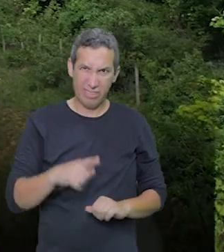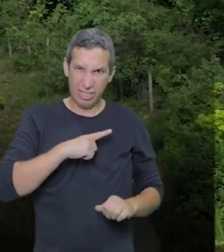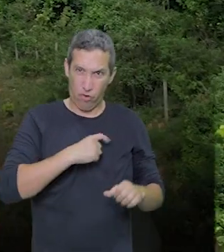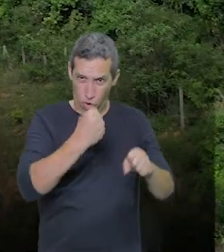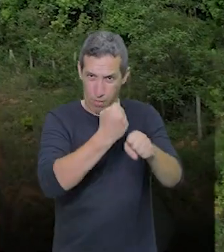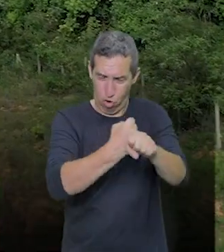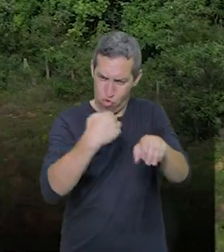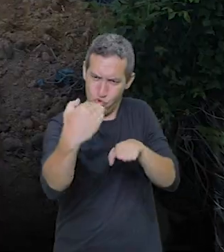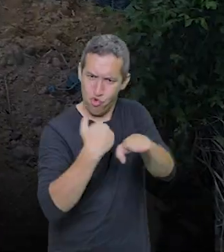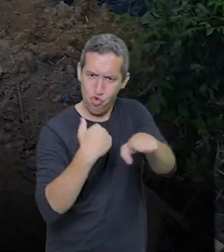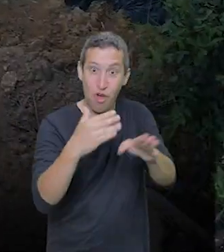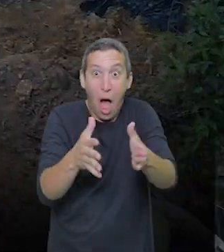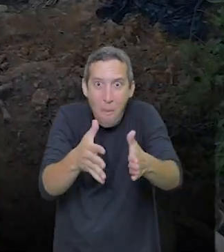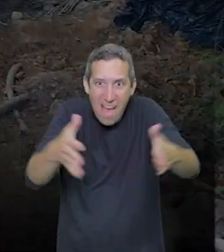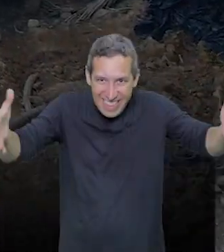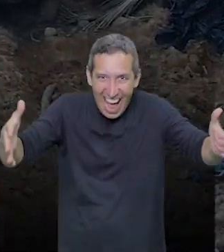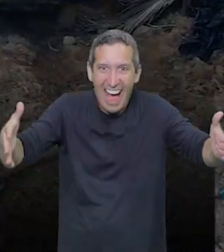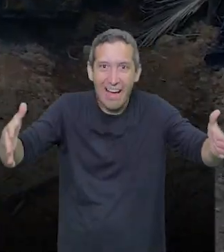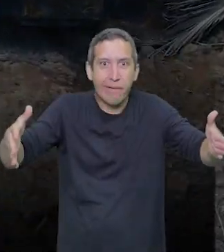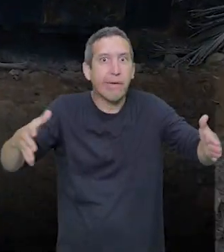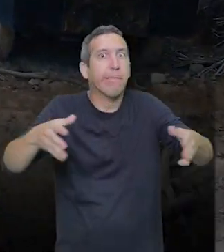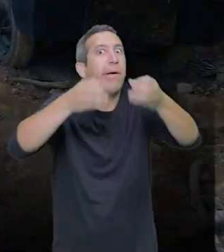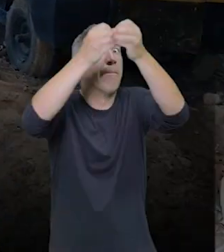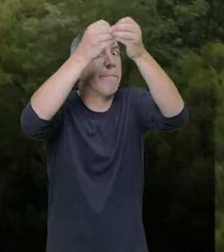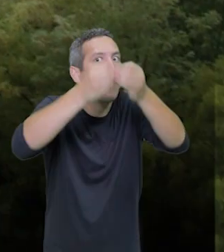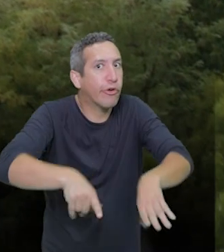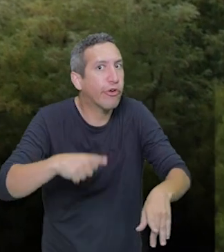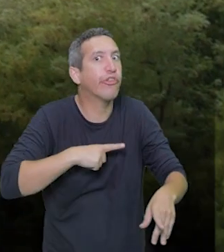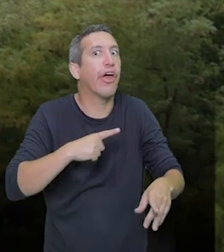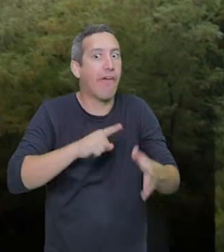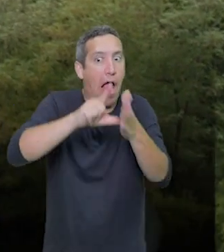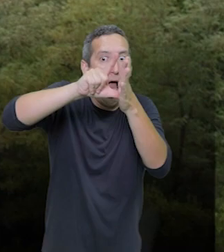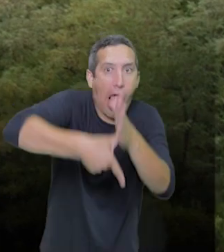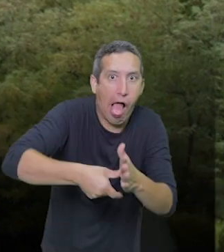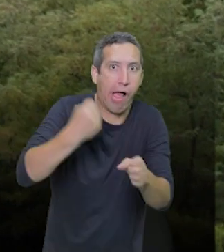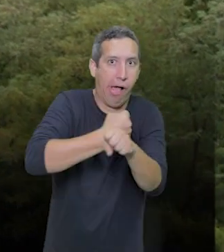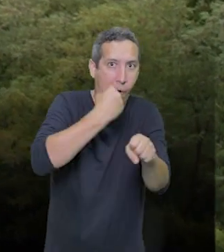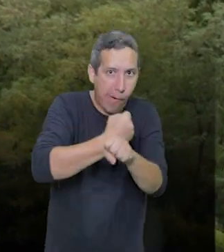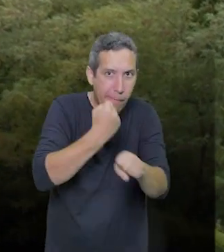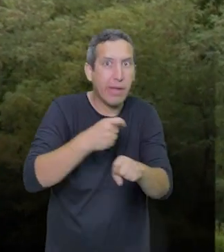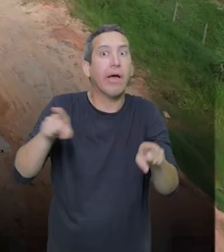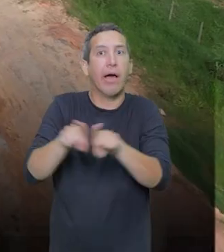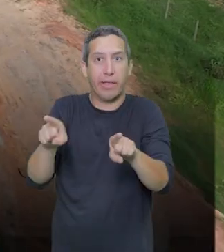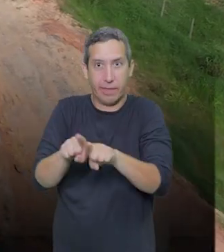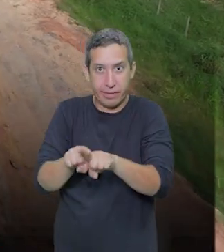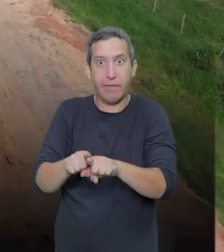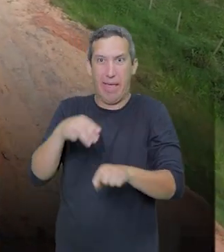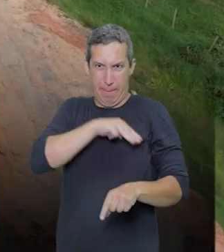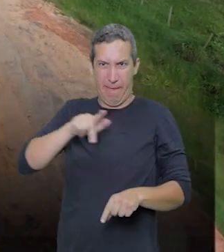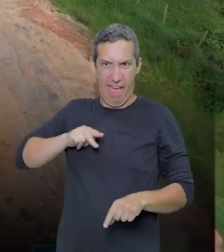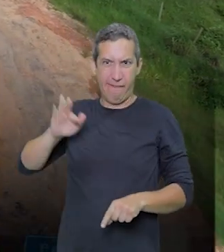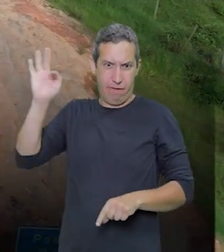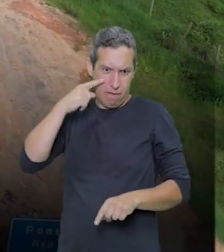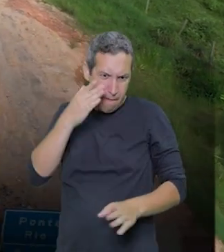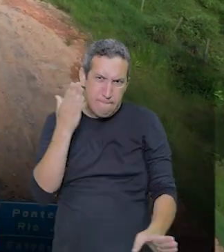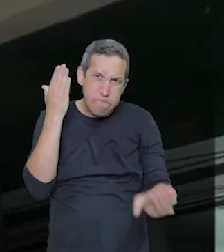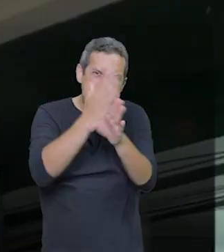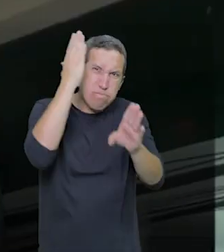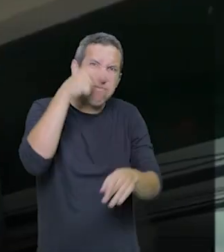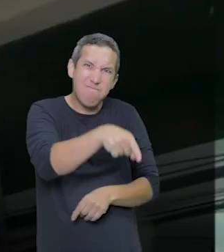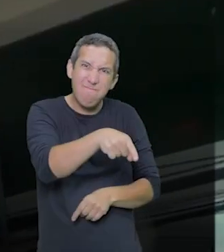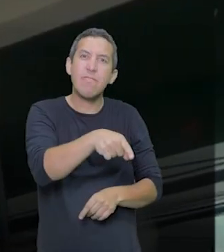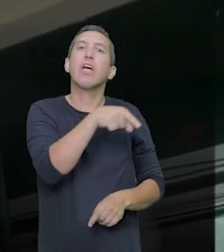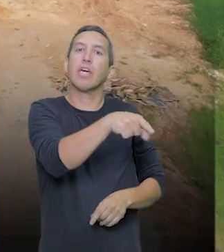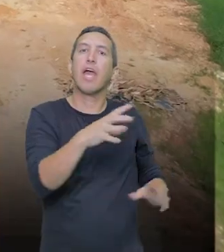Atraso na obra de duplicação da BR-101 no Espírito Santo causa prejuízos aos usuários. Depois de ação civil pública